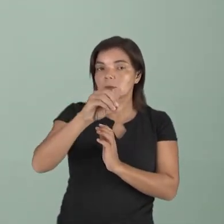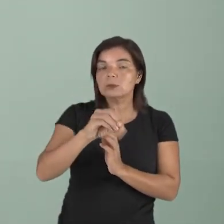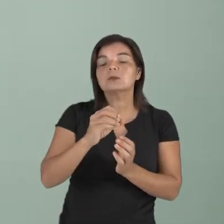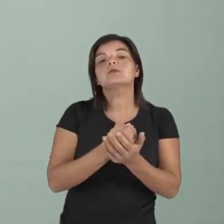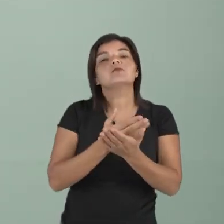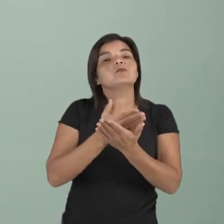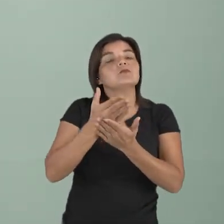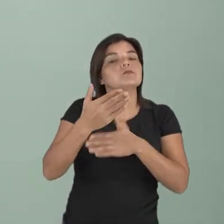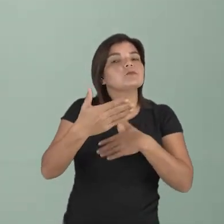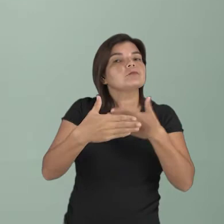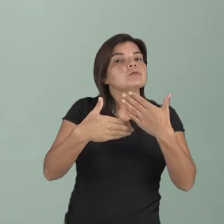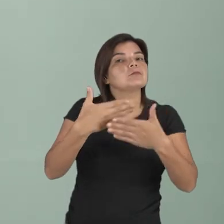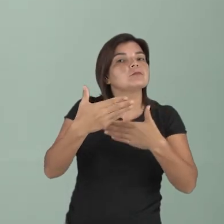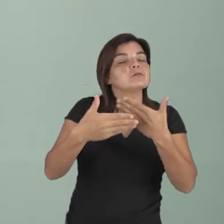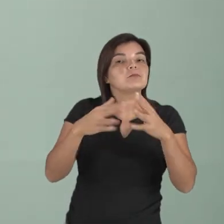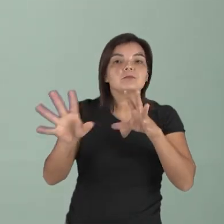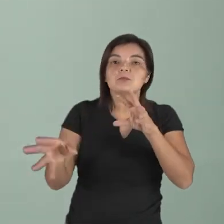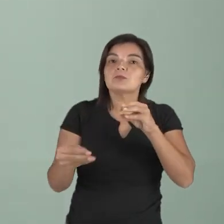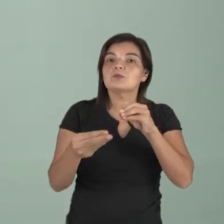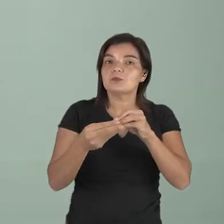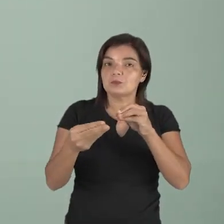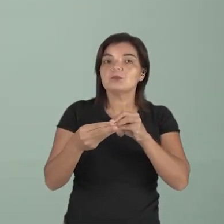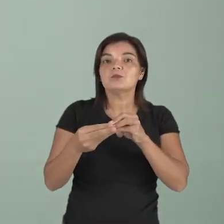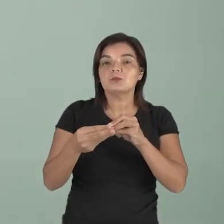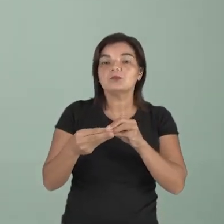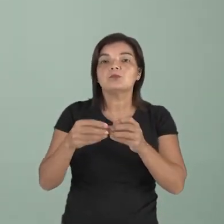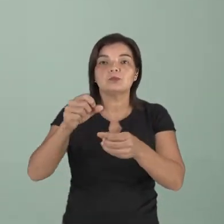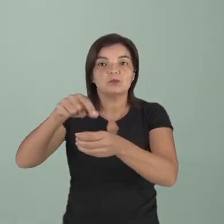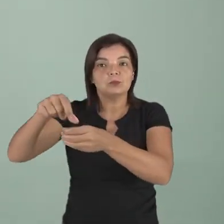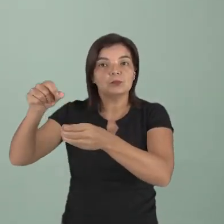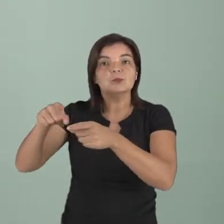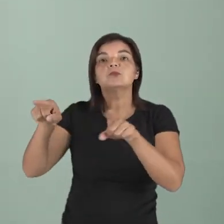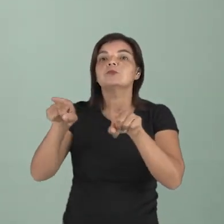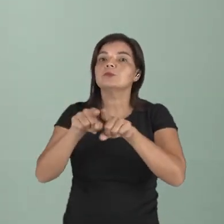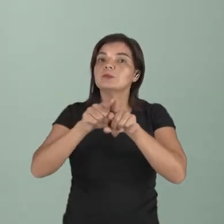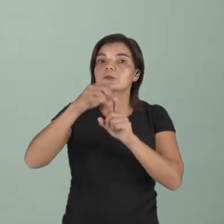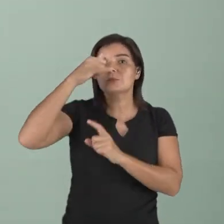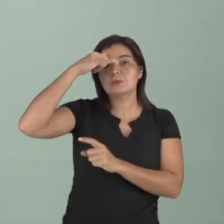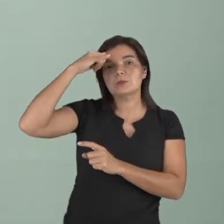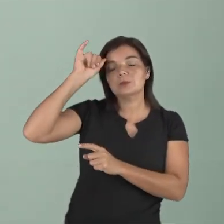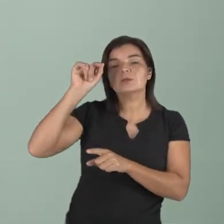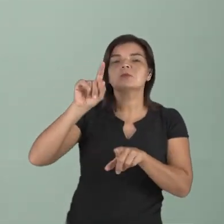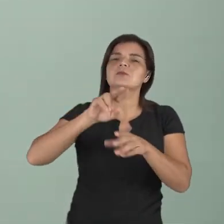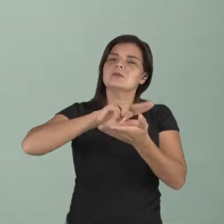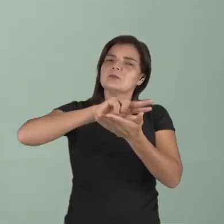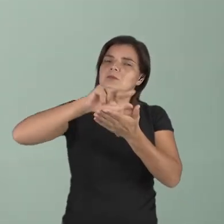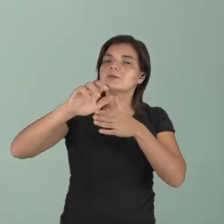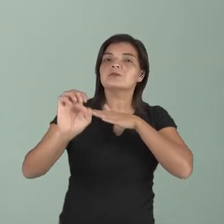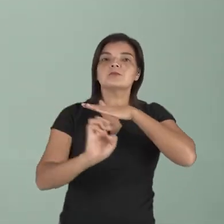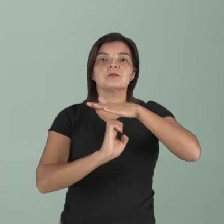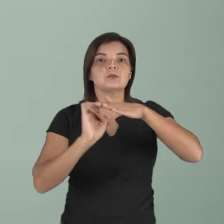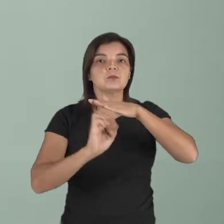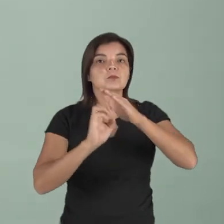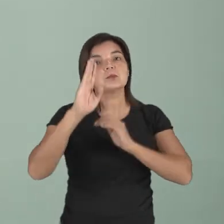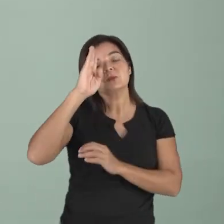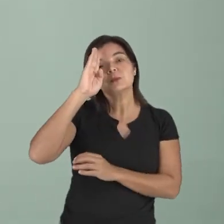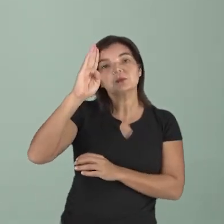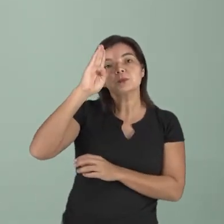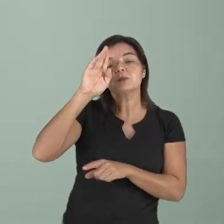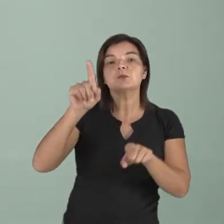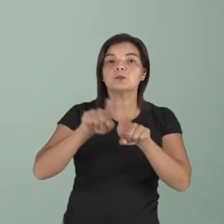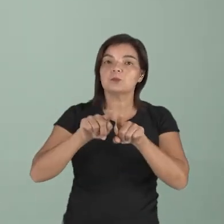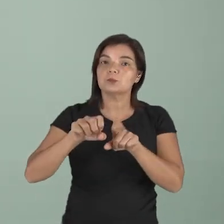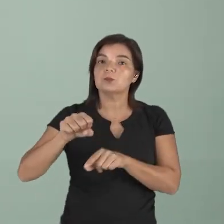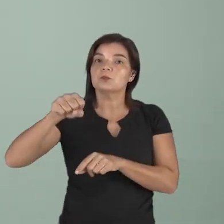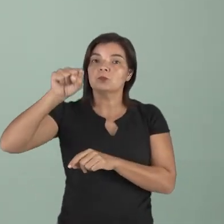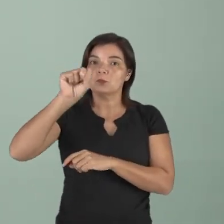1970, começa o processo de implementação da agropecuária no nosso estado. Então, diversos empresários, e principalmente da